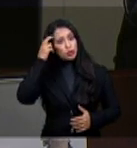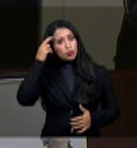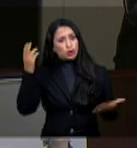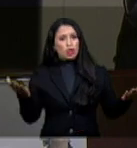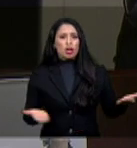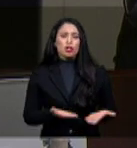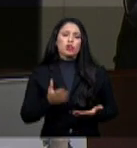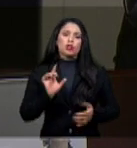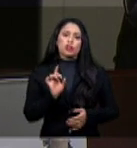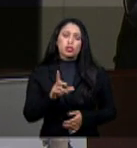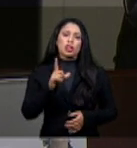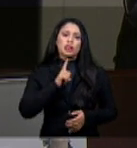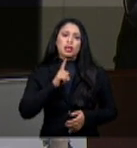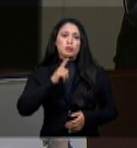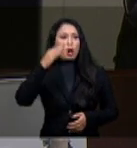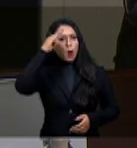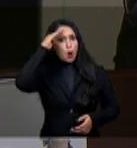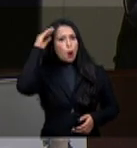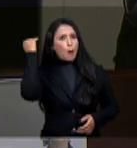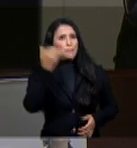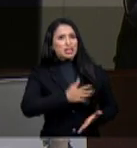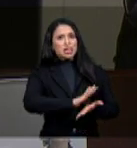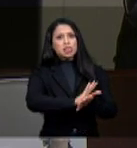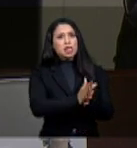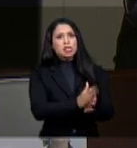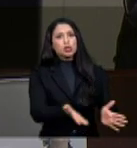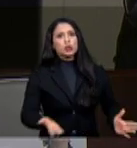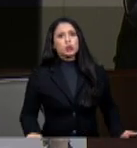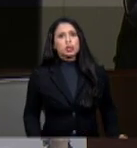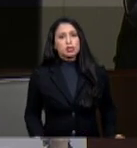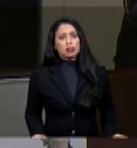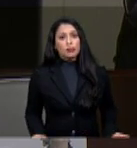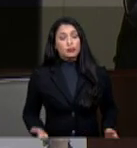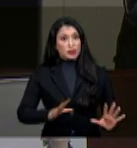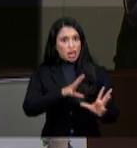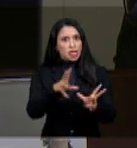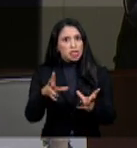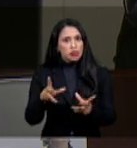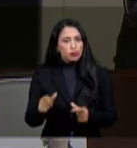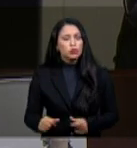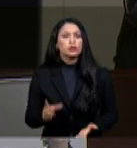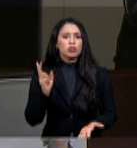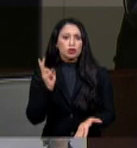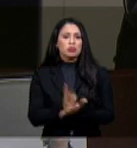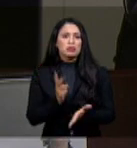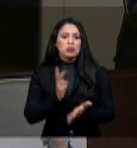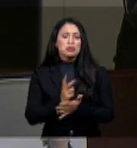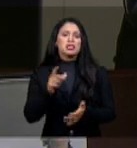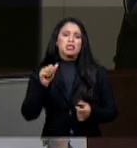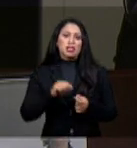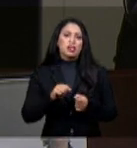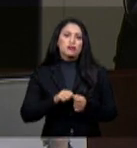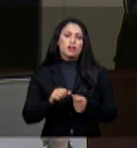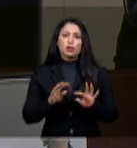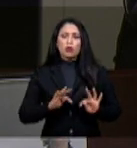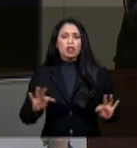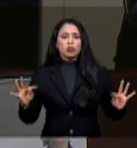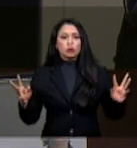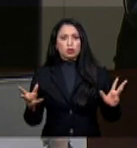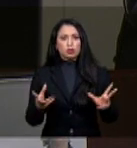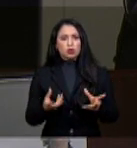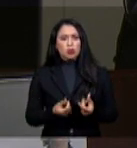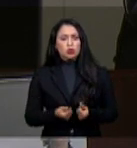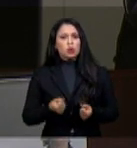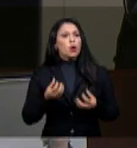só existe para cumprir mandados de destruição. Essa multidão que, mesmo assim, tem proporcionado a todos uma maneira